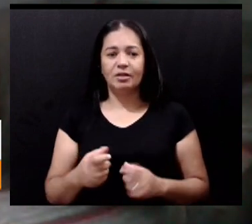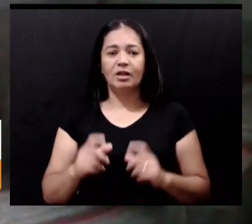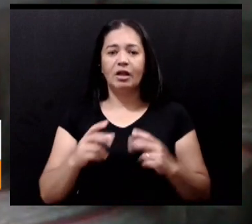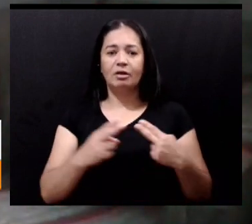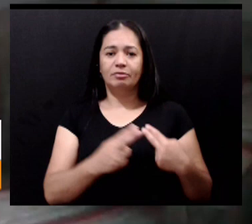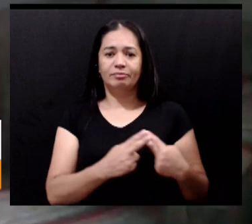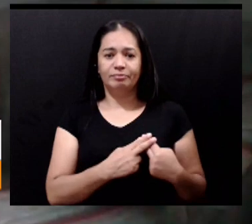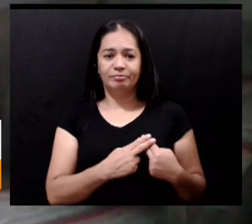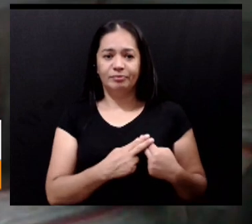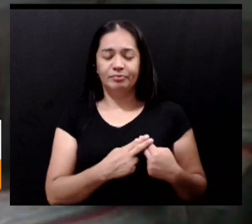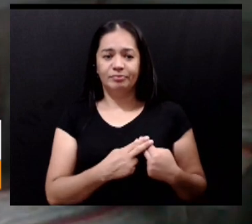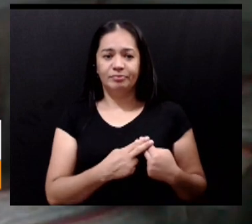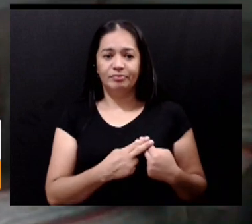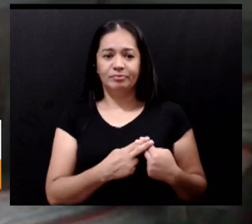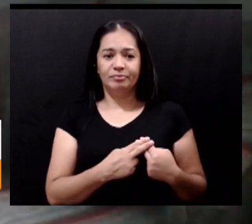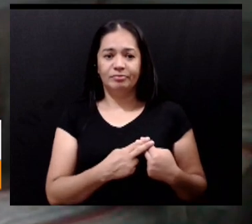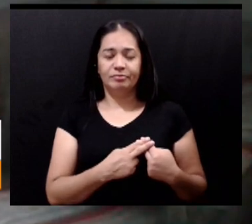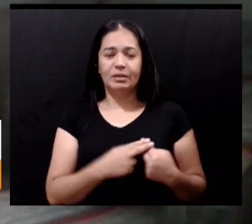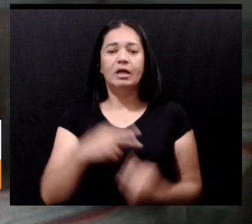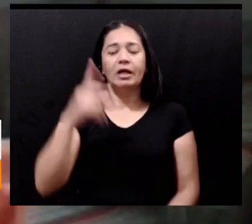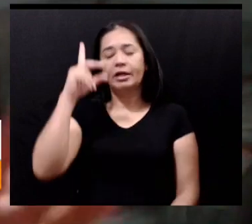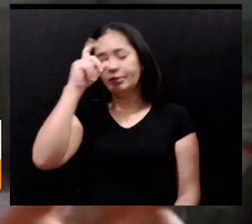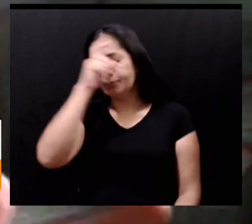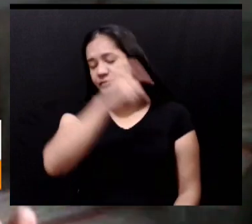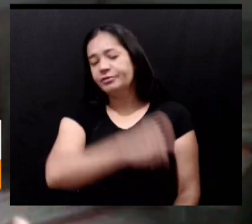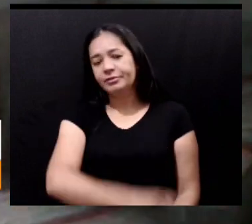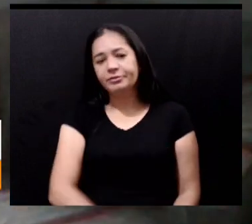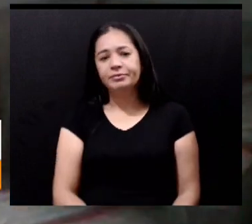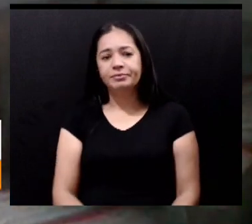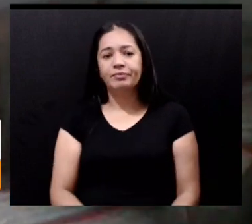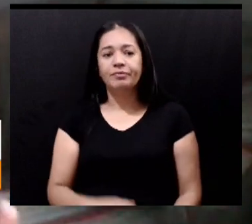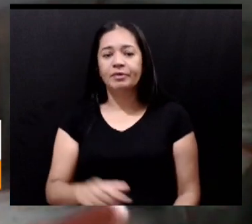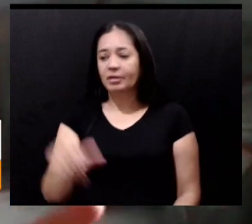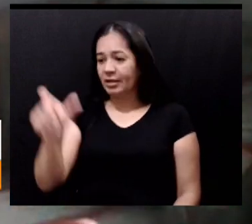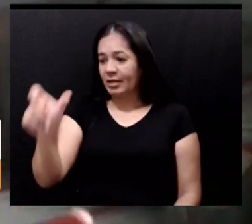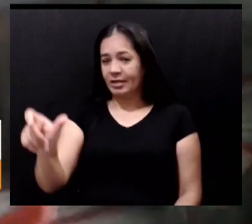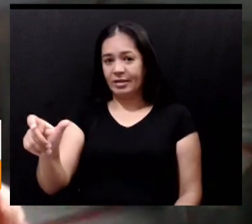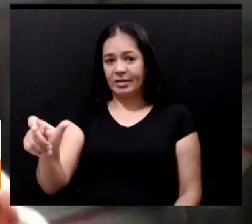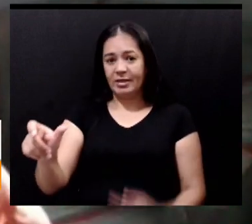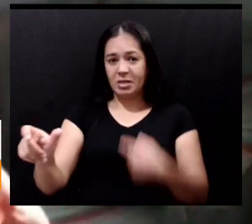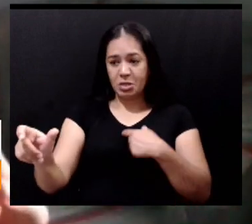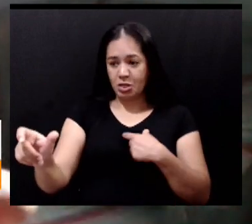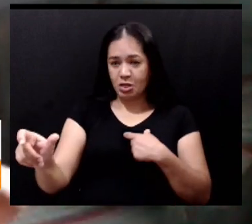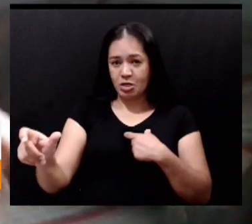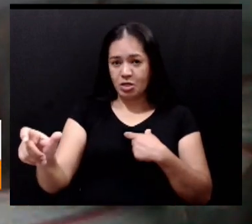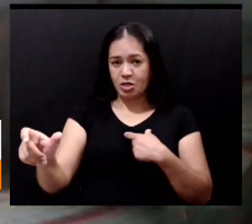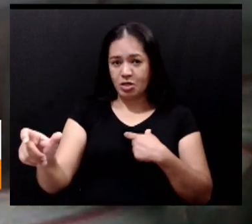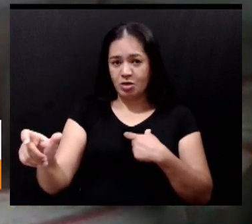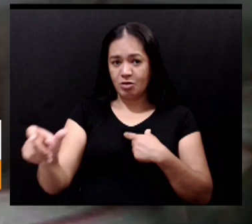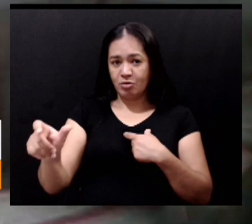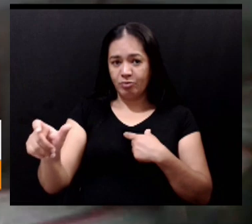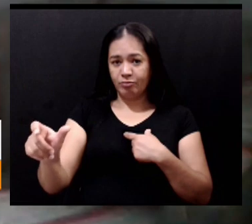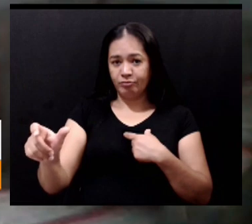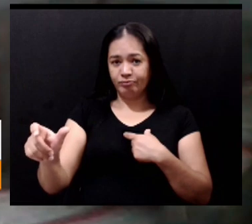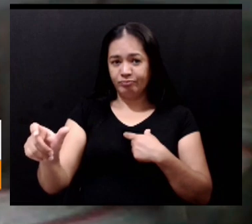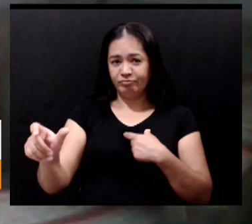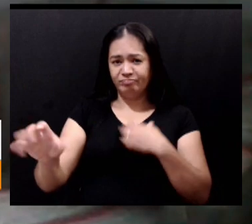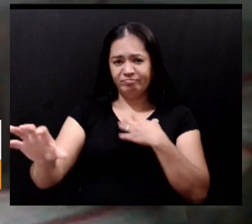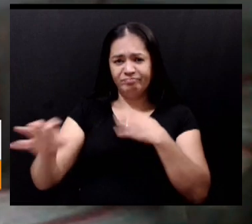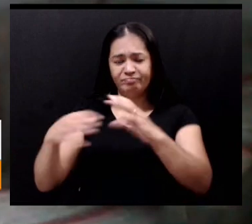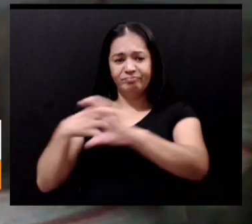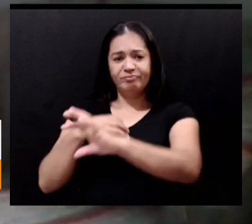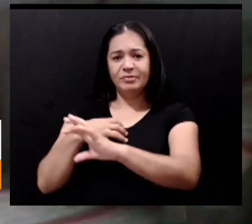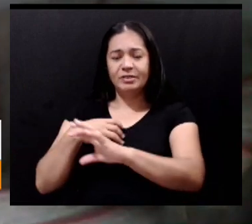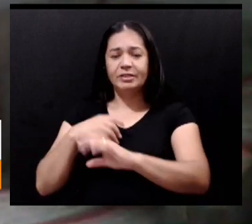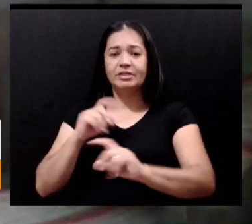outro, é impossível. Né? Eu me coloco ao lado. Empatia é eu ter a capacidade